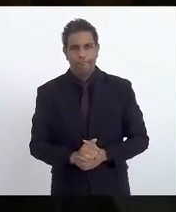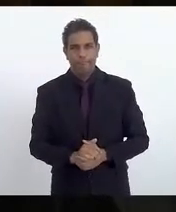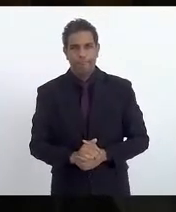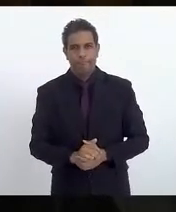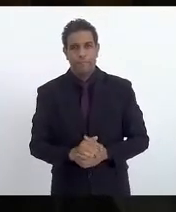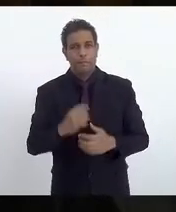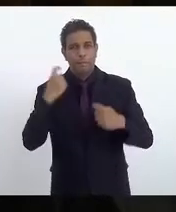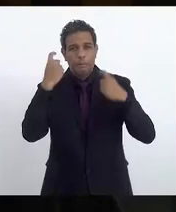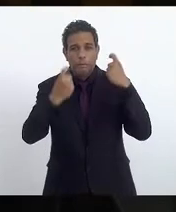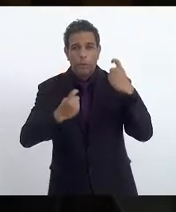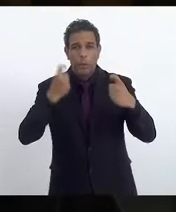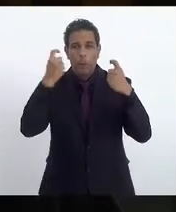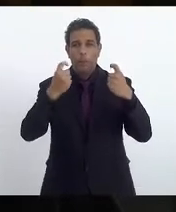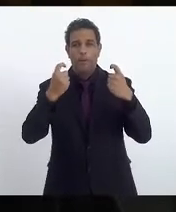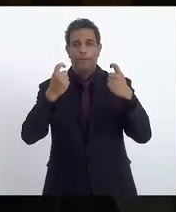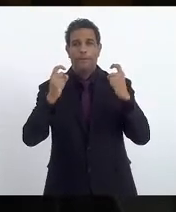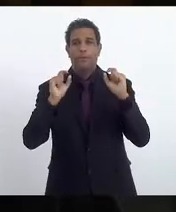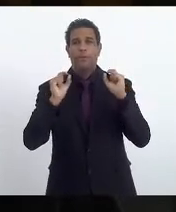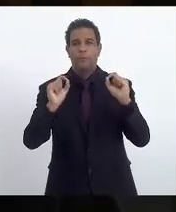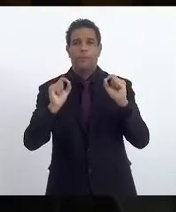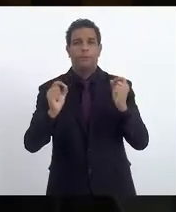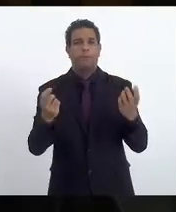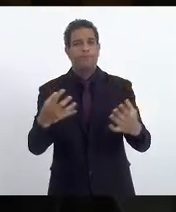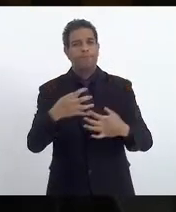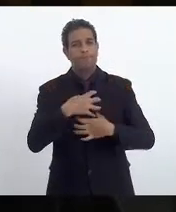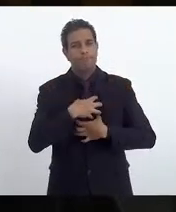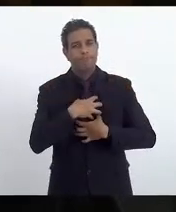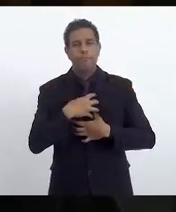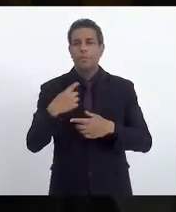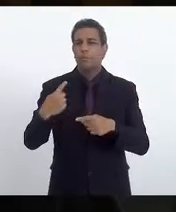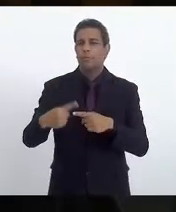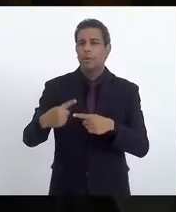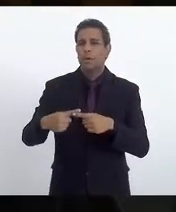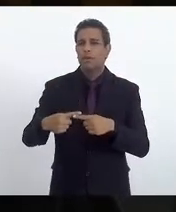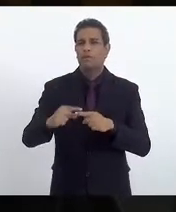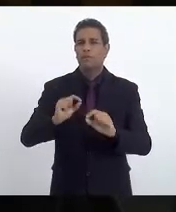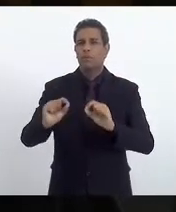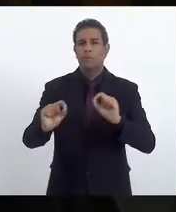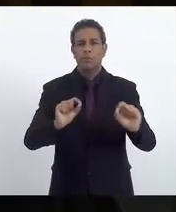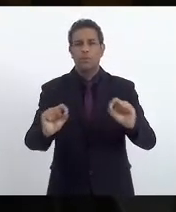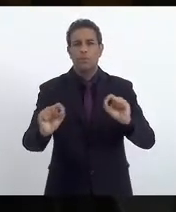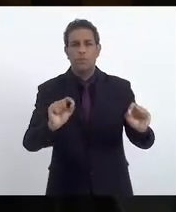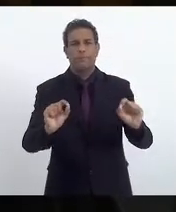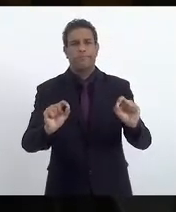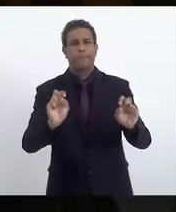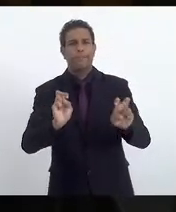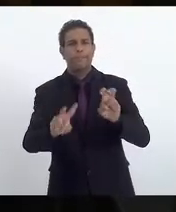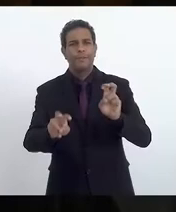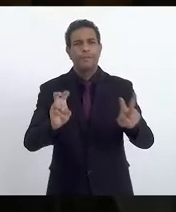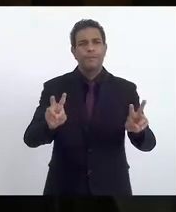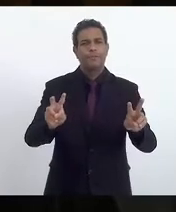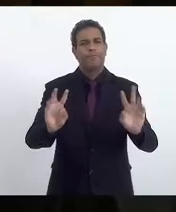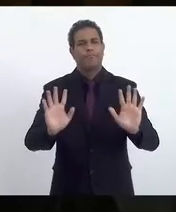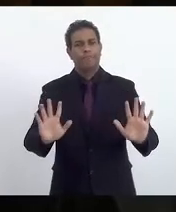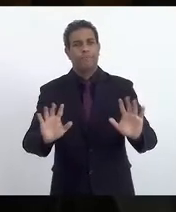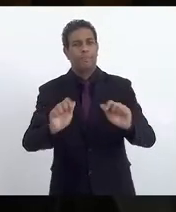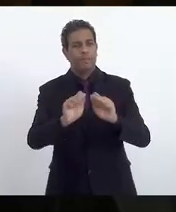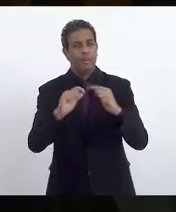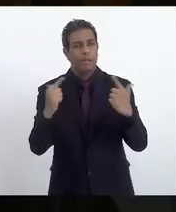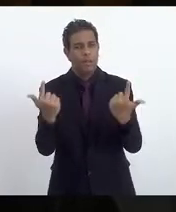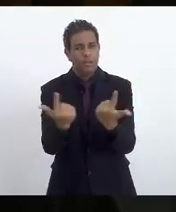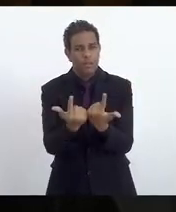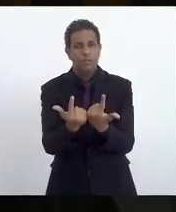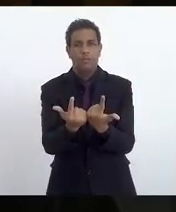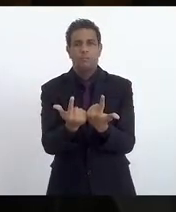é preocupante o porquê de algum tempo que a sua